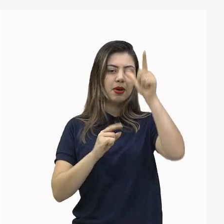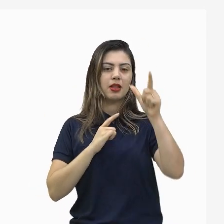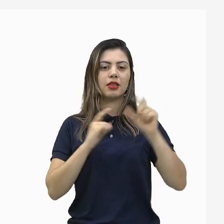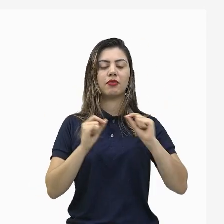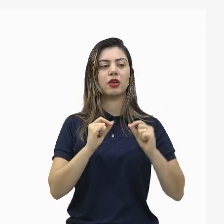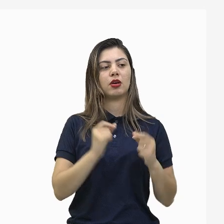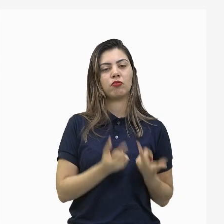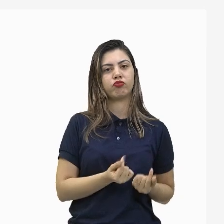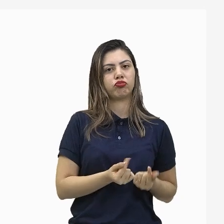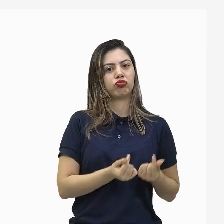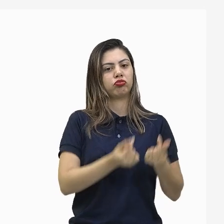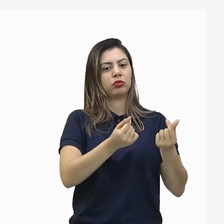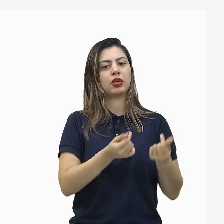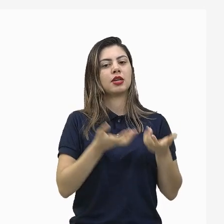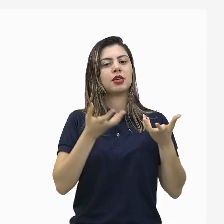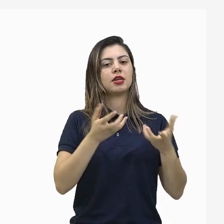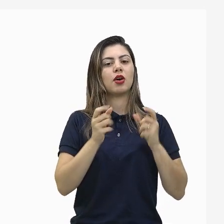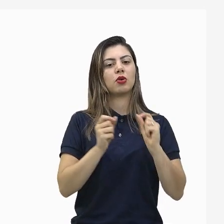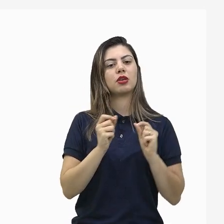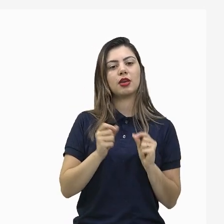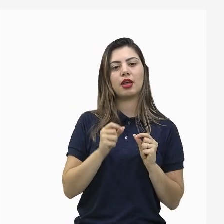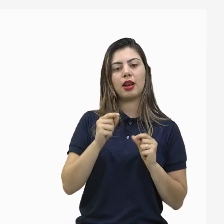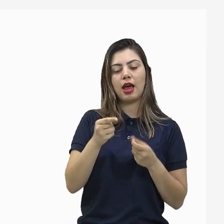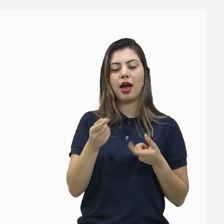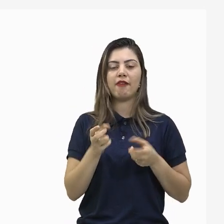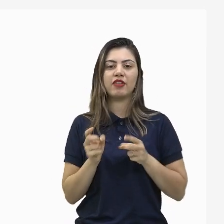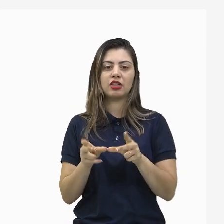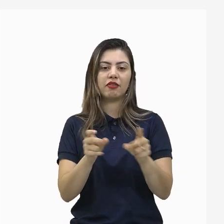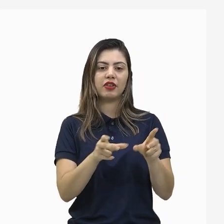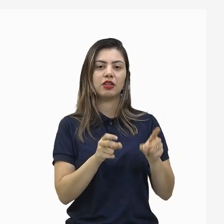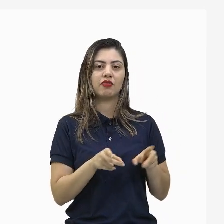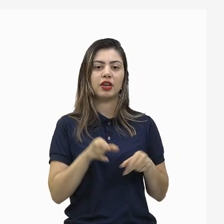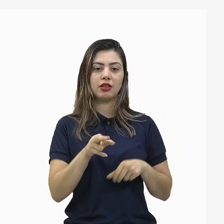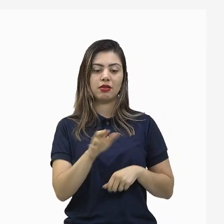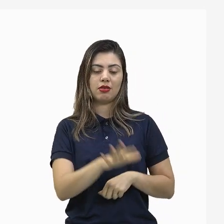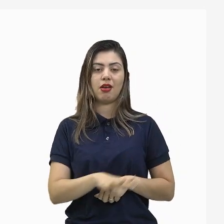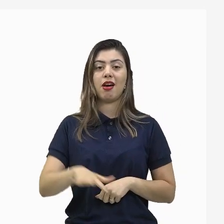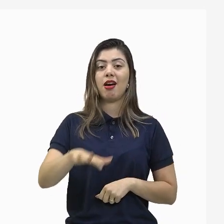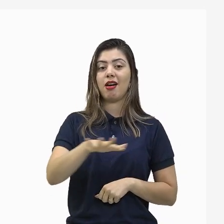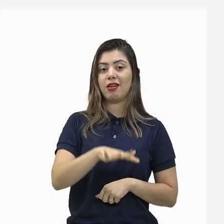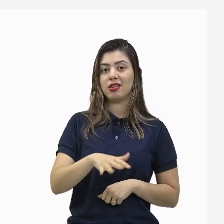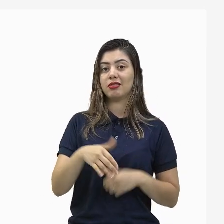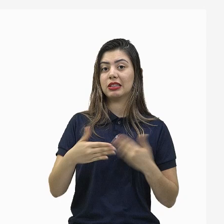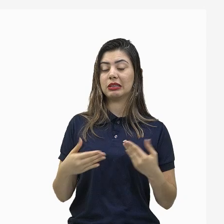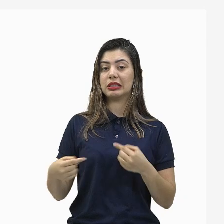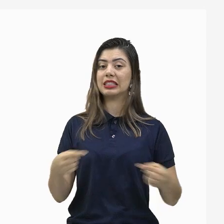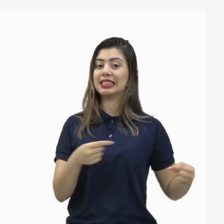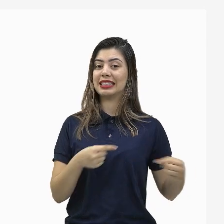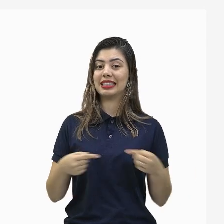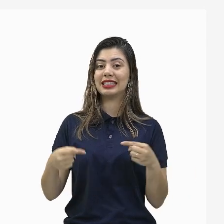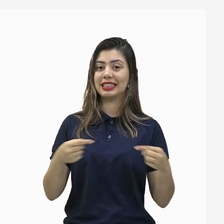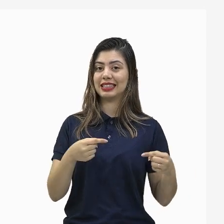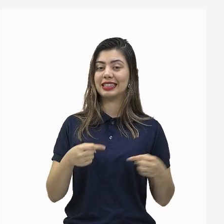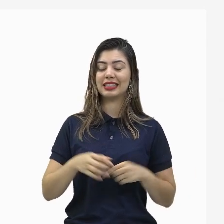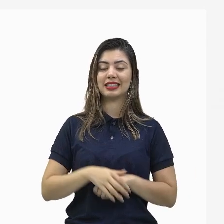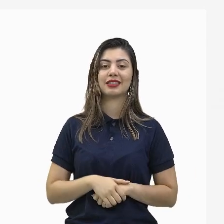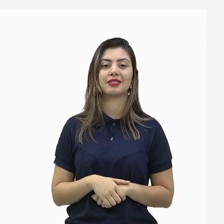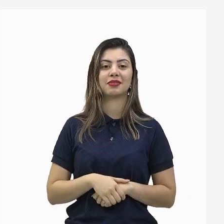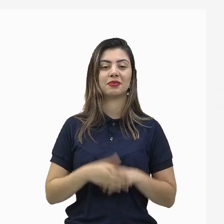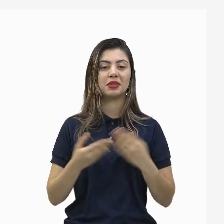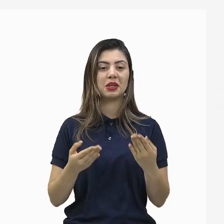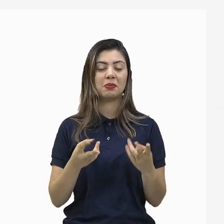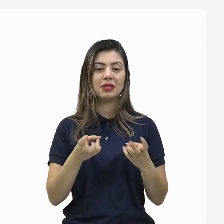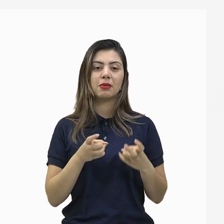econômico, pretendia garantir seus interesses comerciais e geopolíticos na região. Então, nós temos, né, que essa crise ela